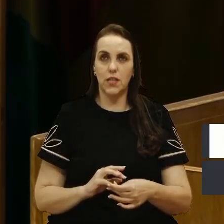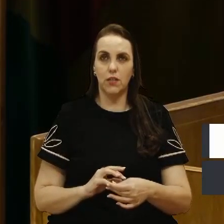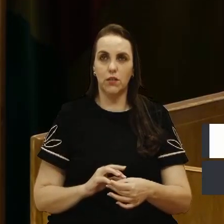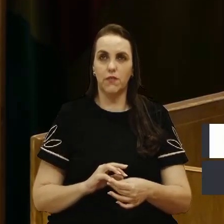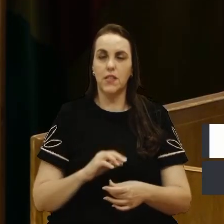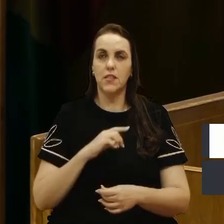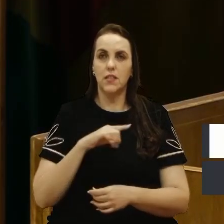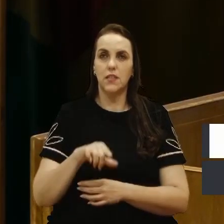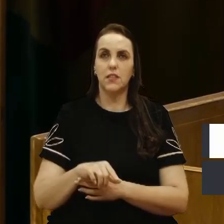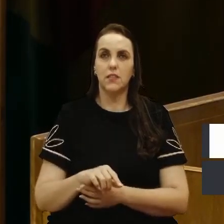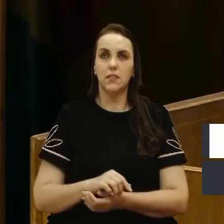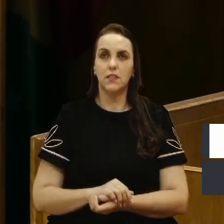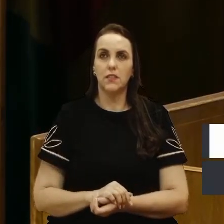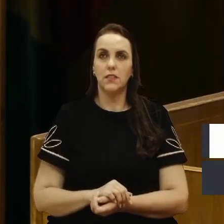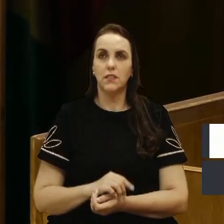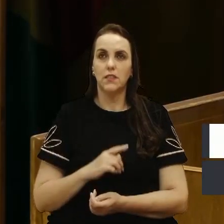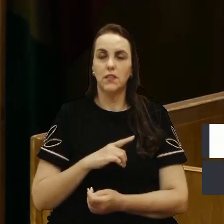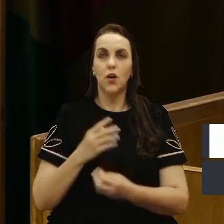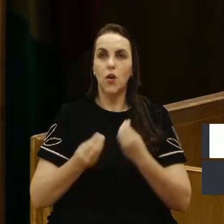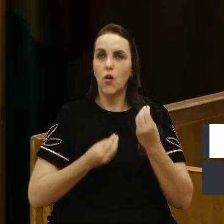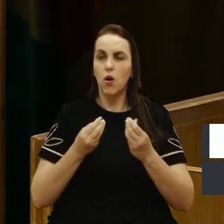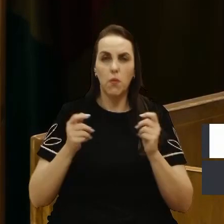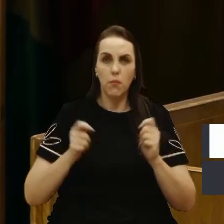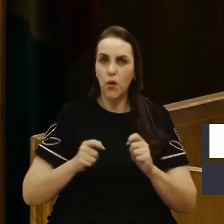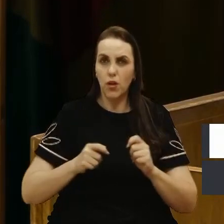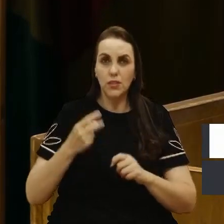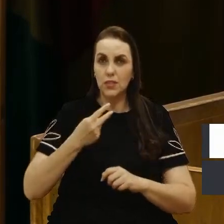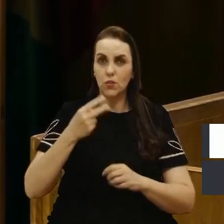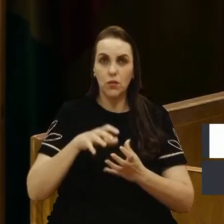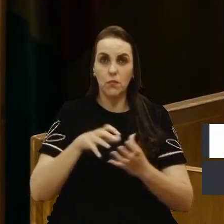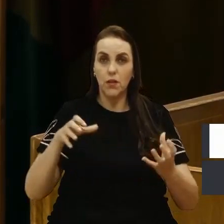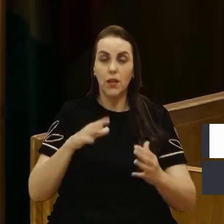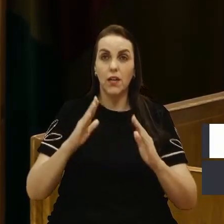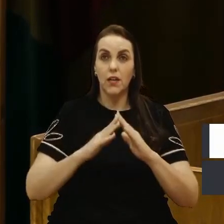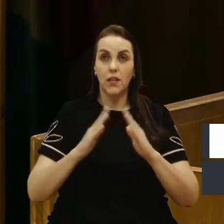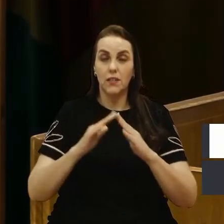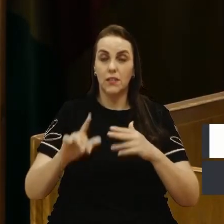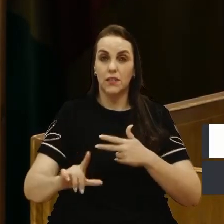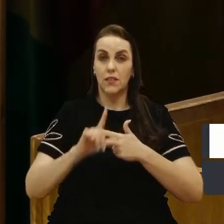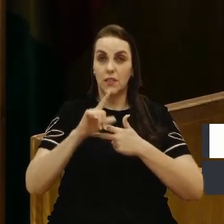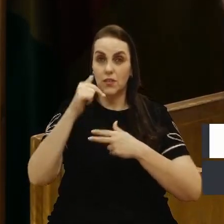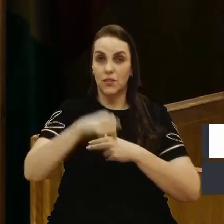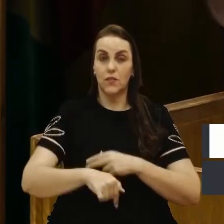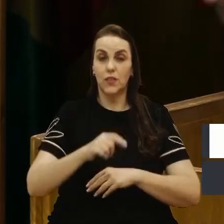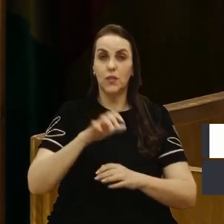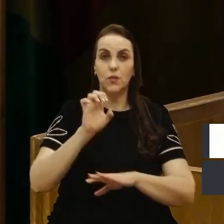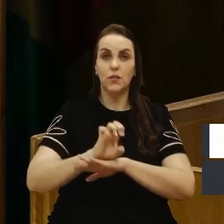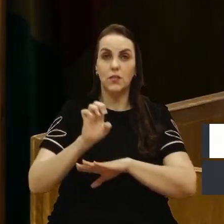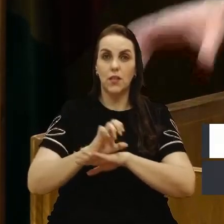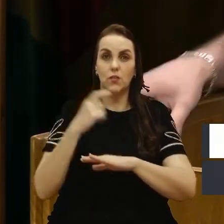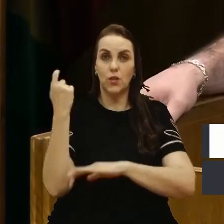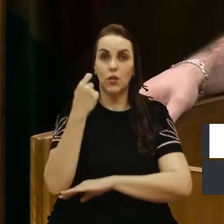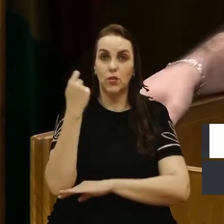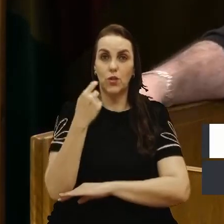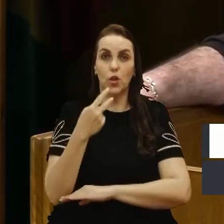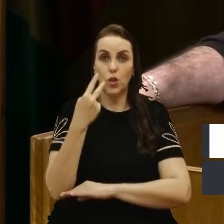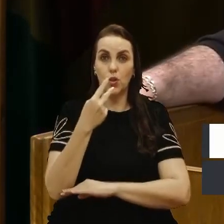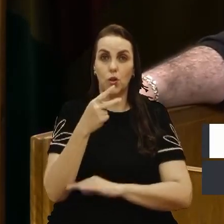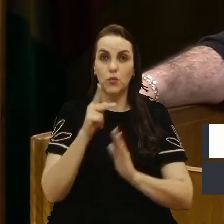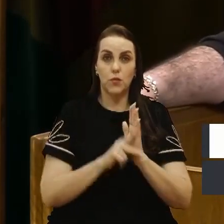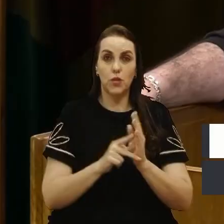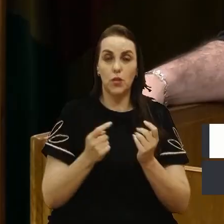tema. Como pode a segunda maior casa legislativa do estado do Rio Grande do Sul pautar dois projetos praticamente